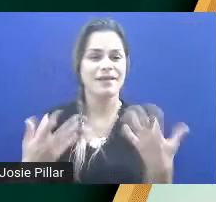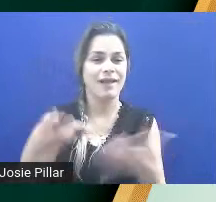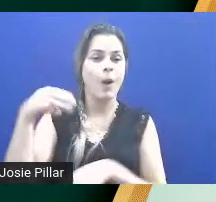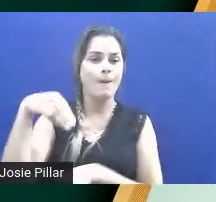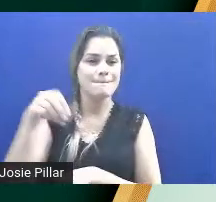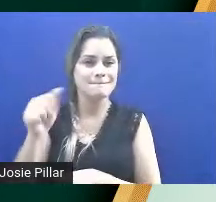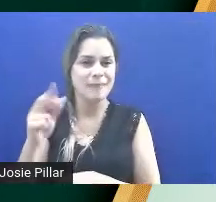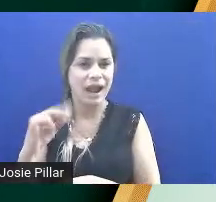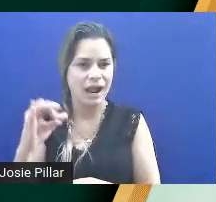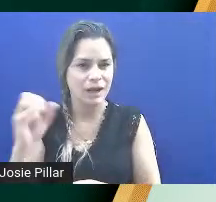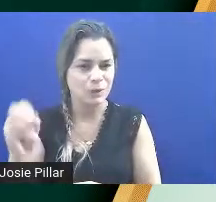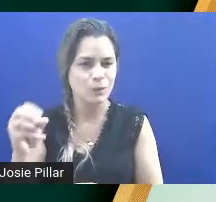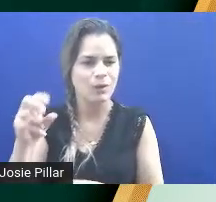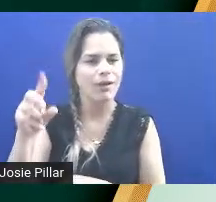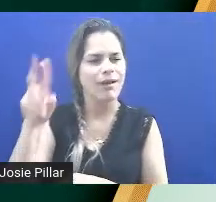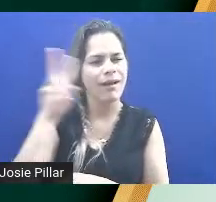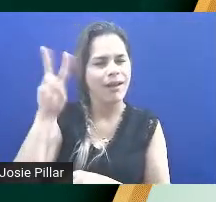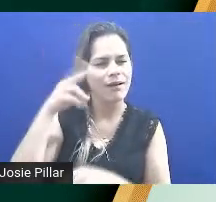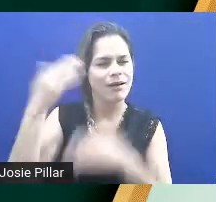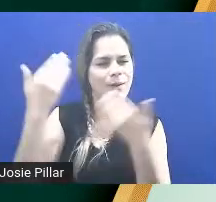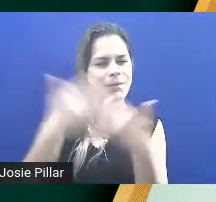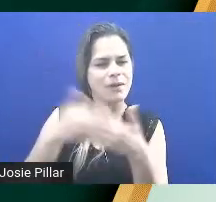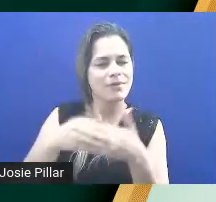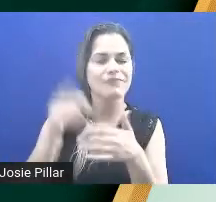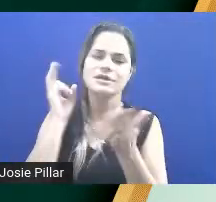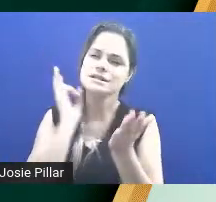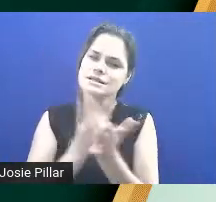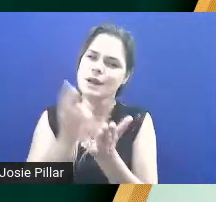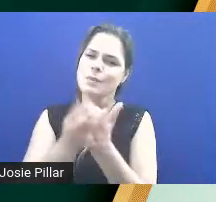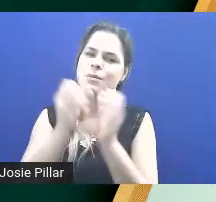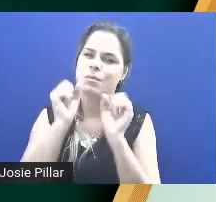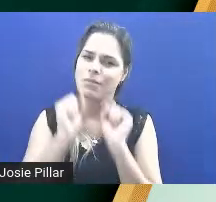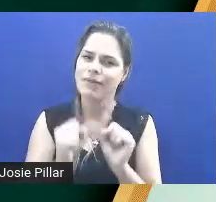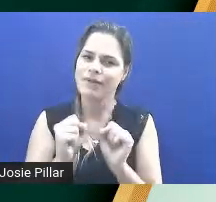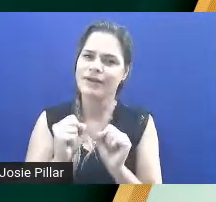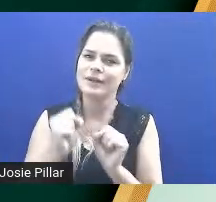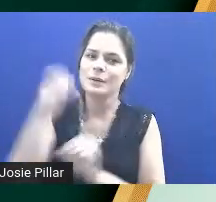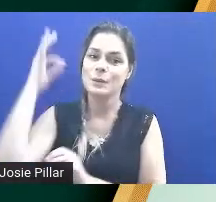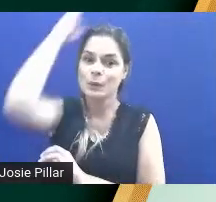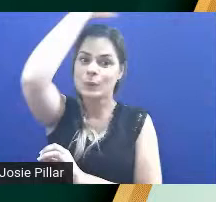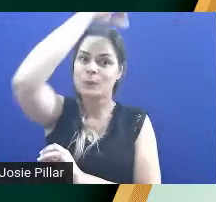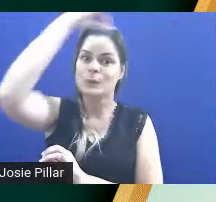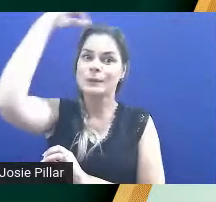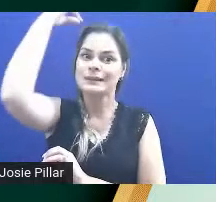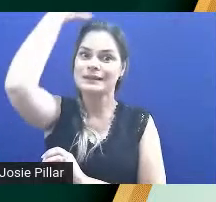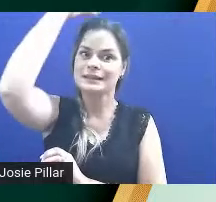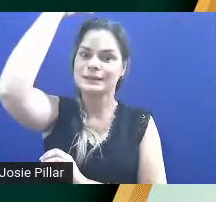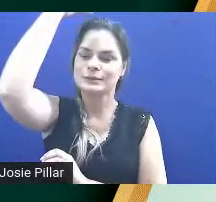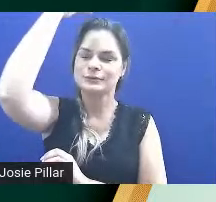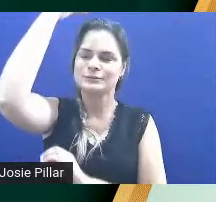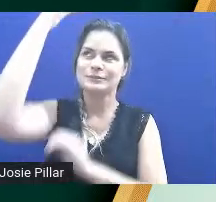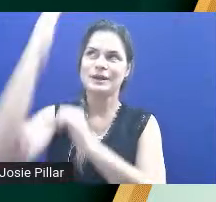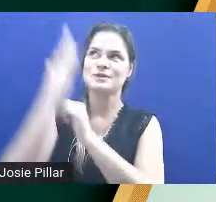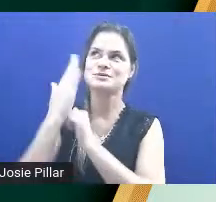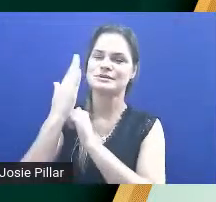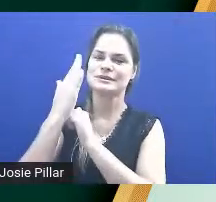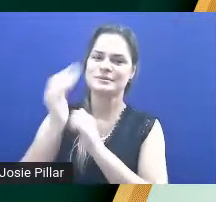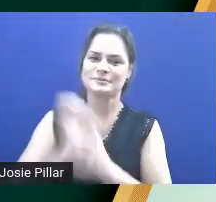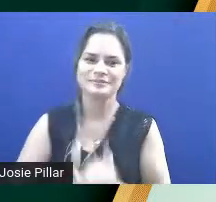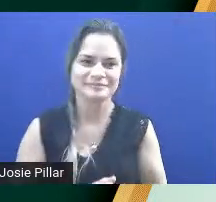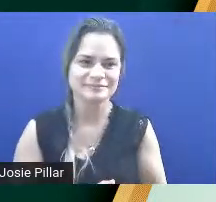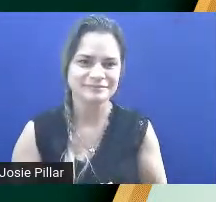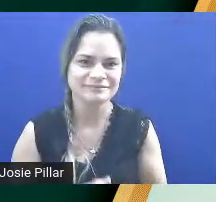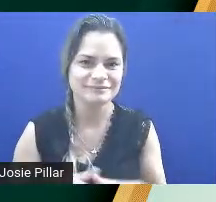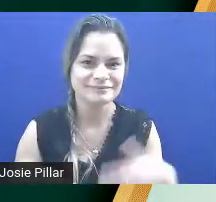lembrou durante uma prova de que sempre podemos contar com o santo das causas impossíveis. O medo de ouvir um